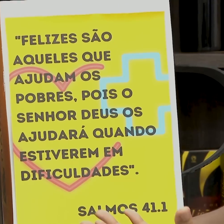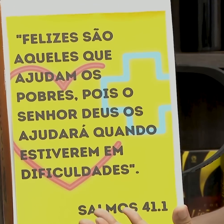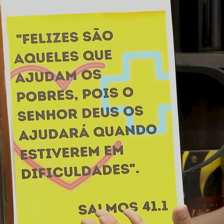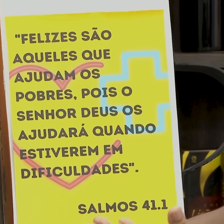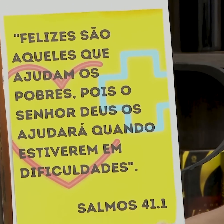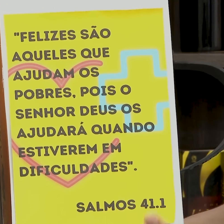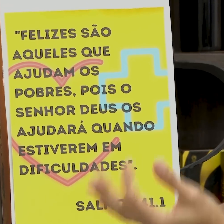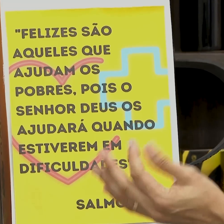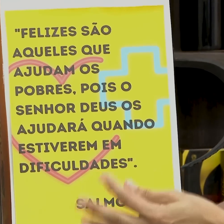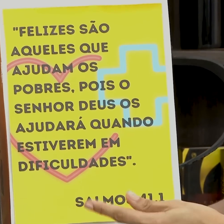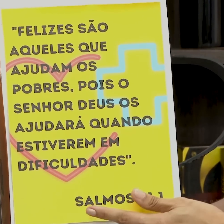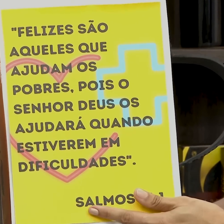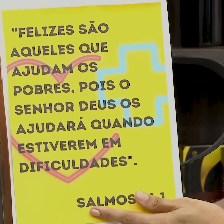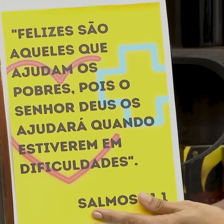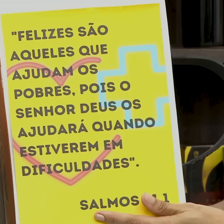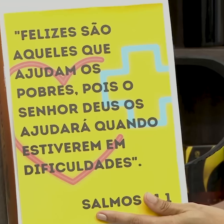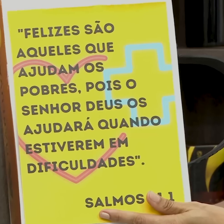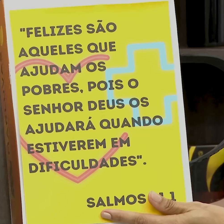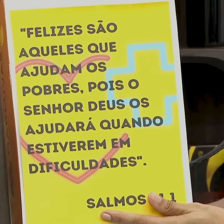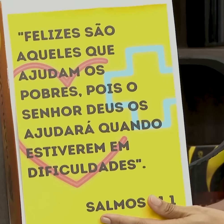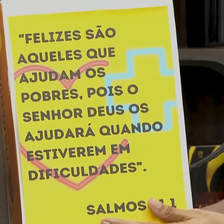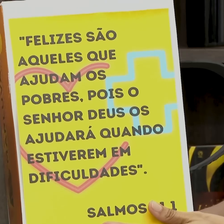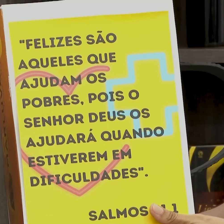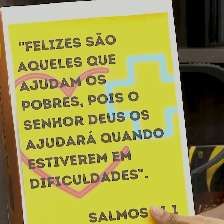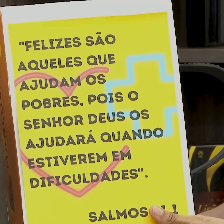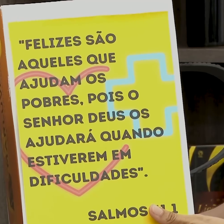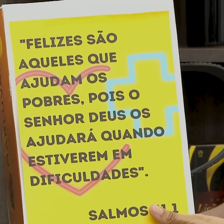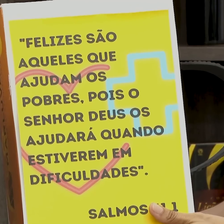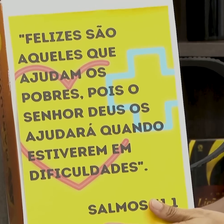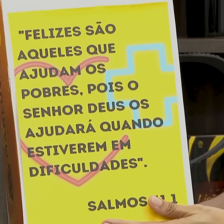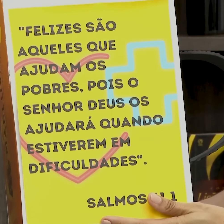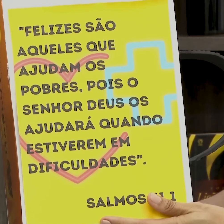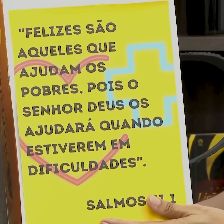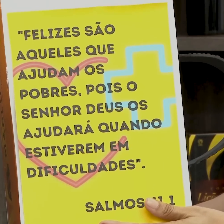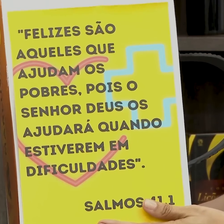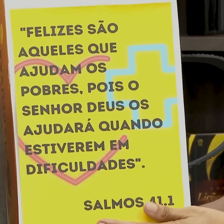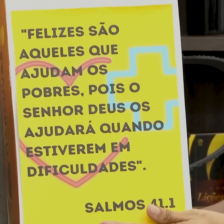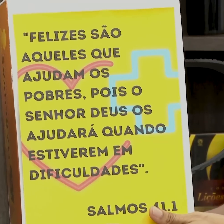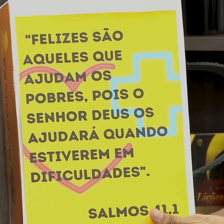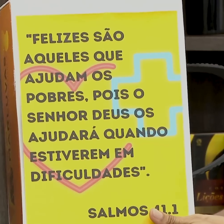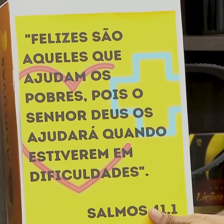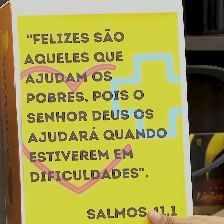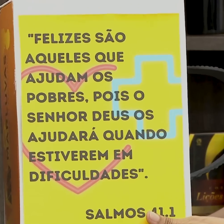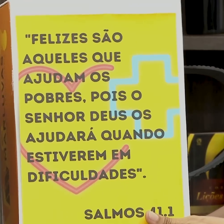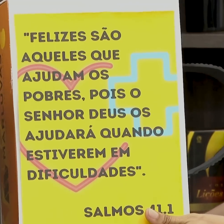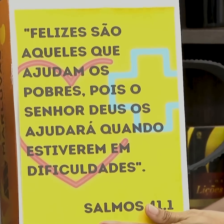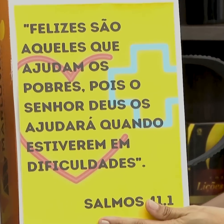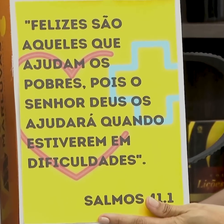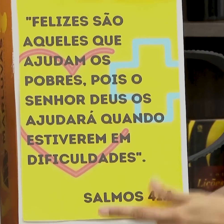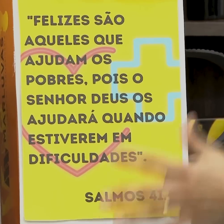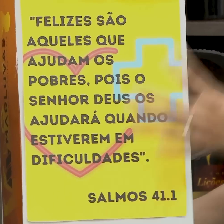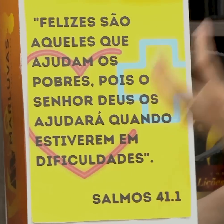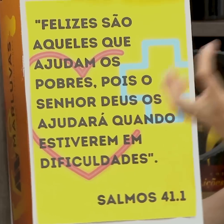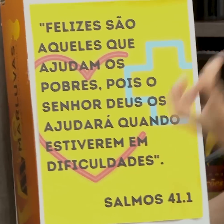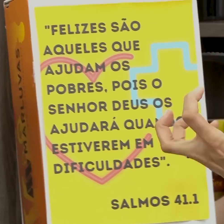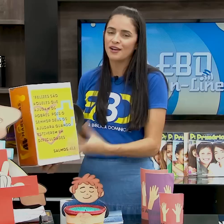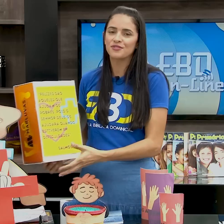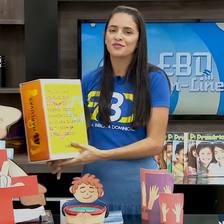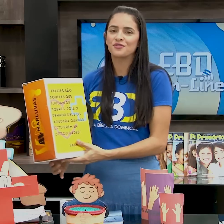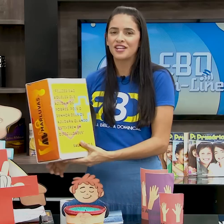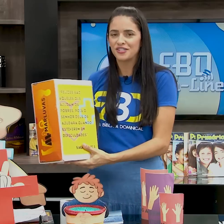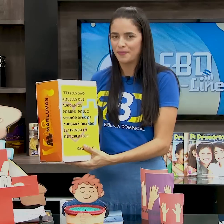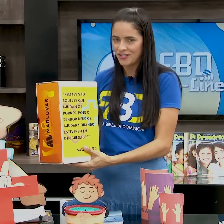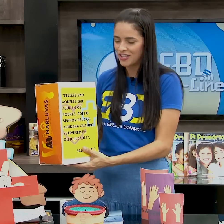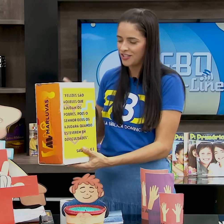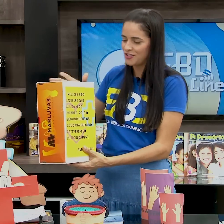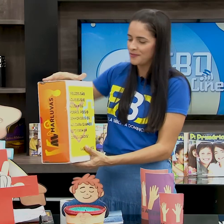os pobres pois o Senhor Deus os ajudará quando estiverem em dificuldades e essa lição